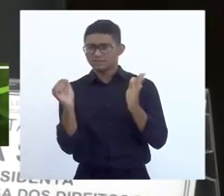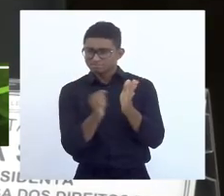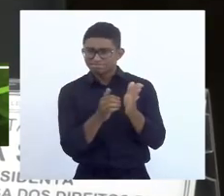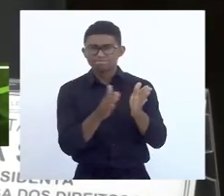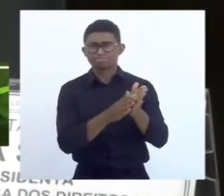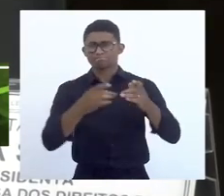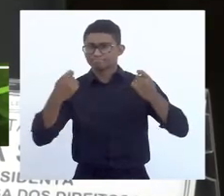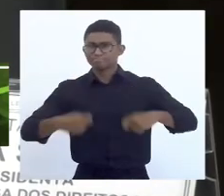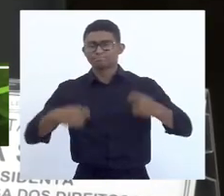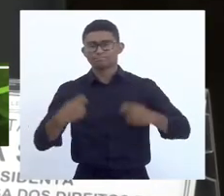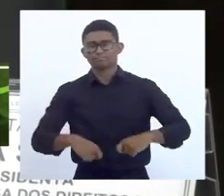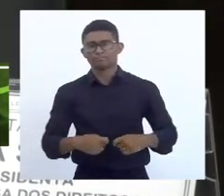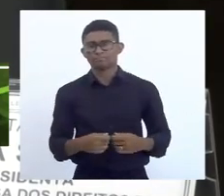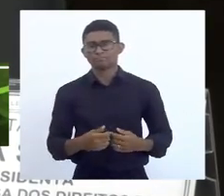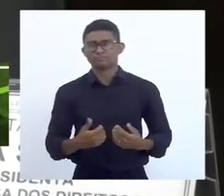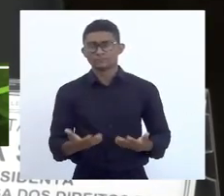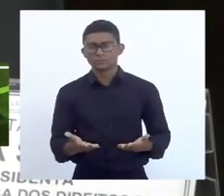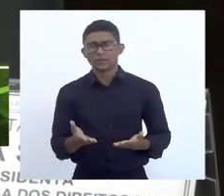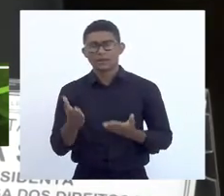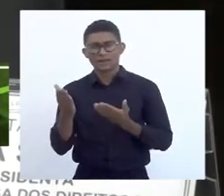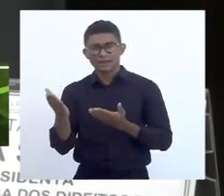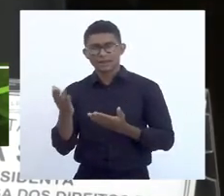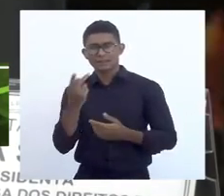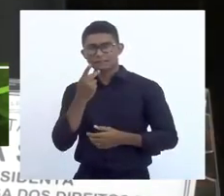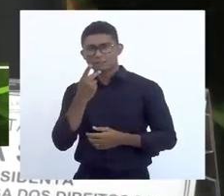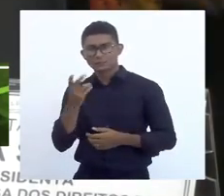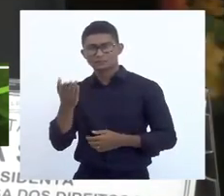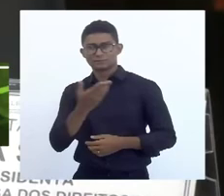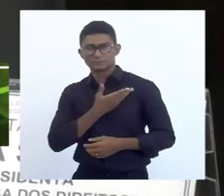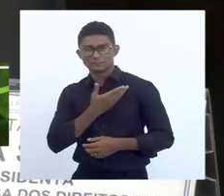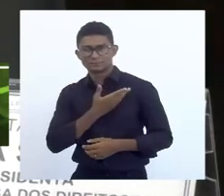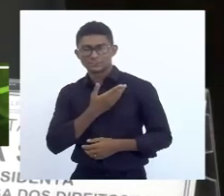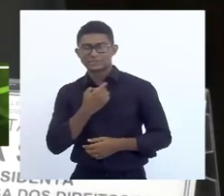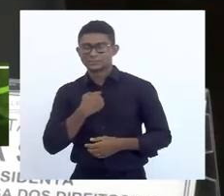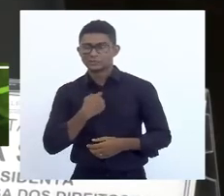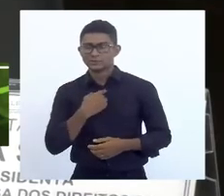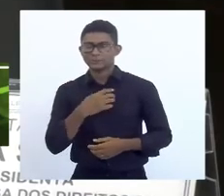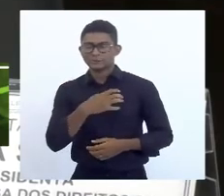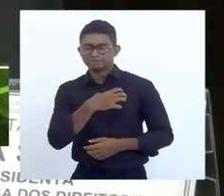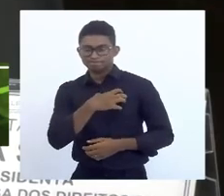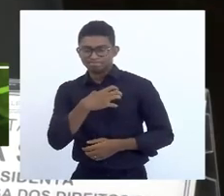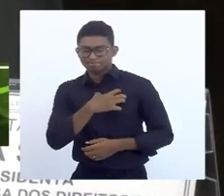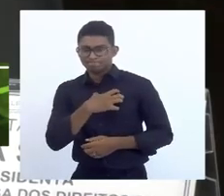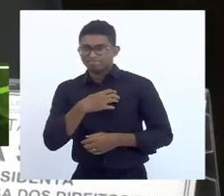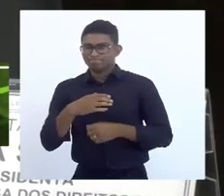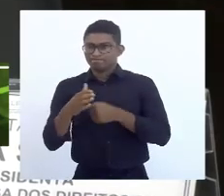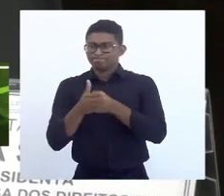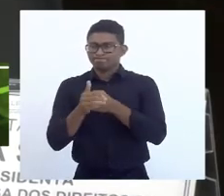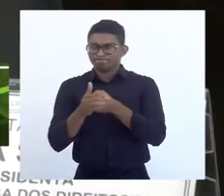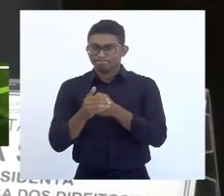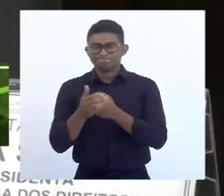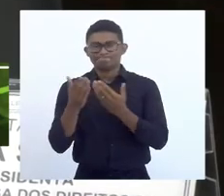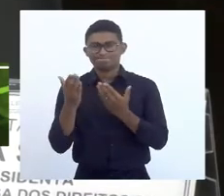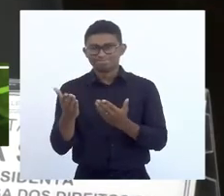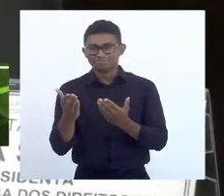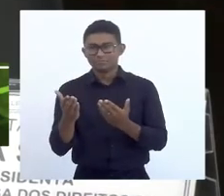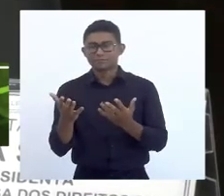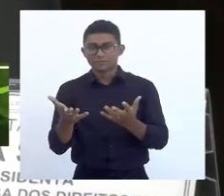aqui, de coração, falar, enfim, e me colocar à disposição para a construção dessa